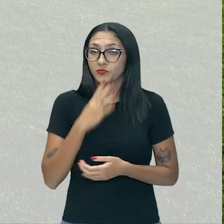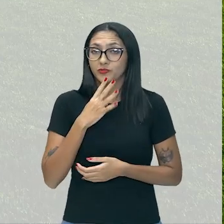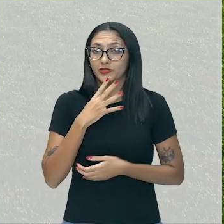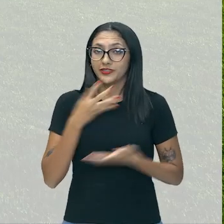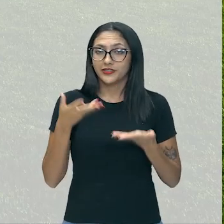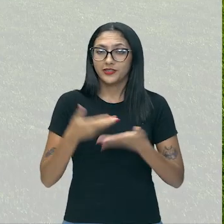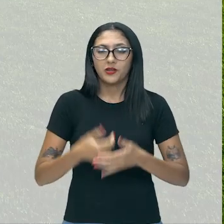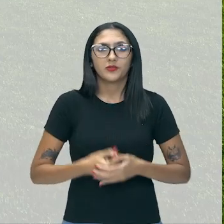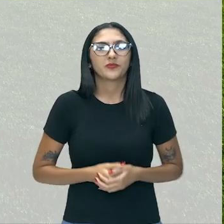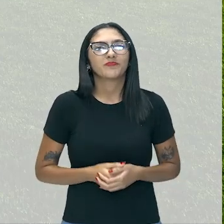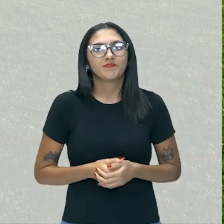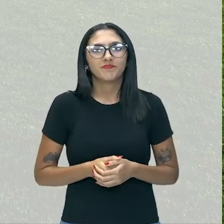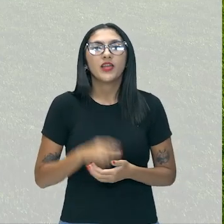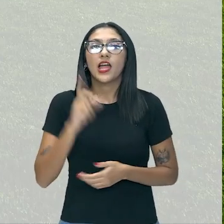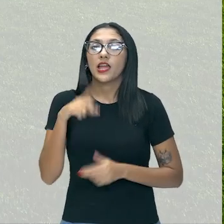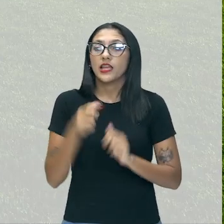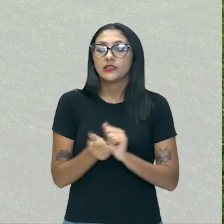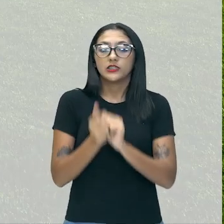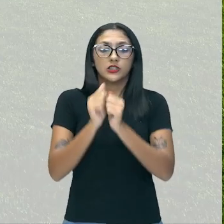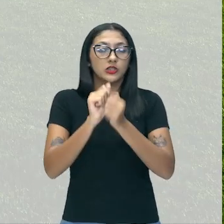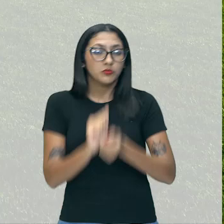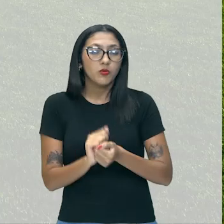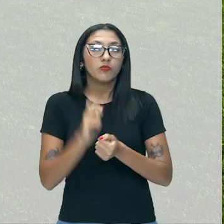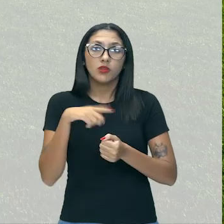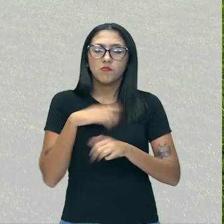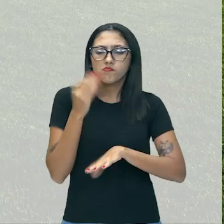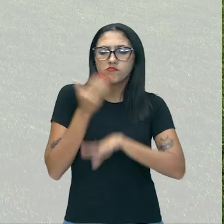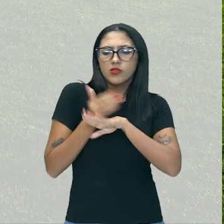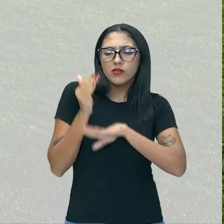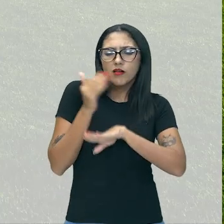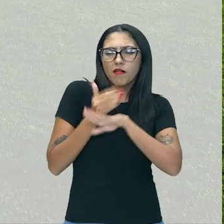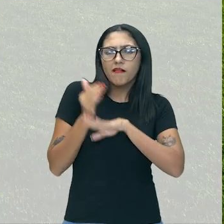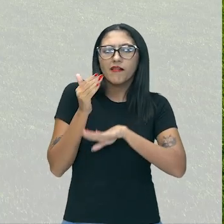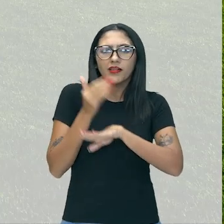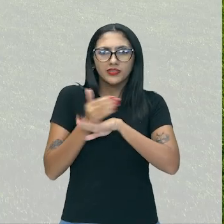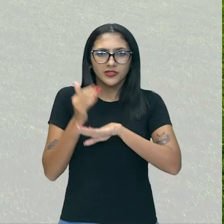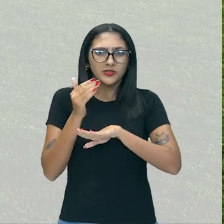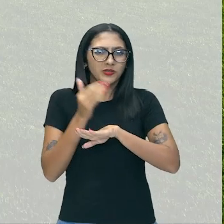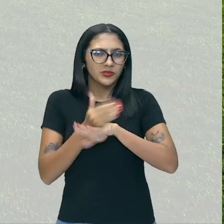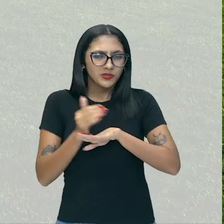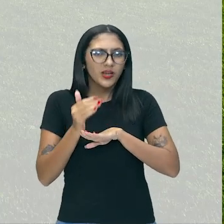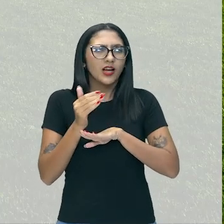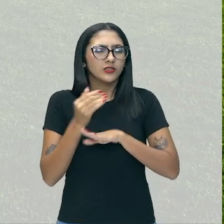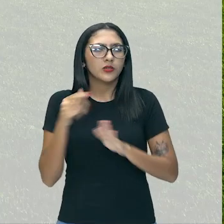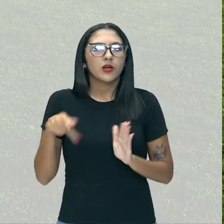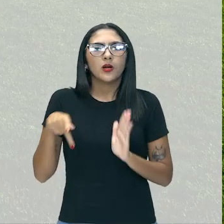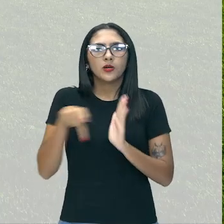modalidade. O rugby, ele é um esporte praticado, né, como nós vamos ver agora,